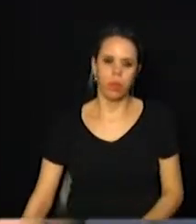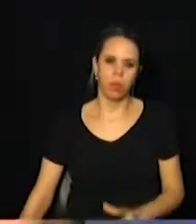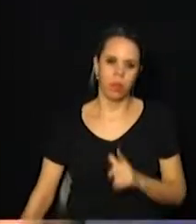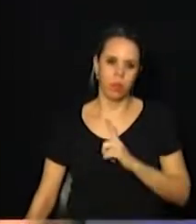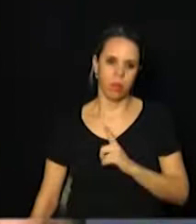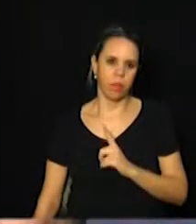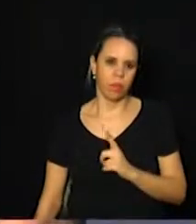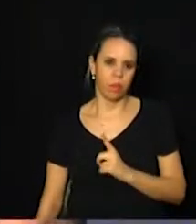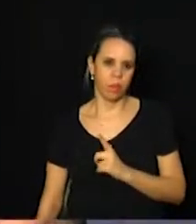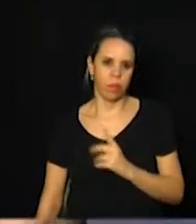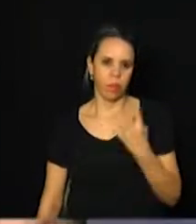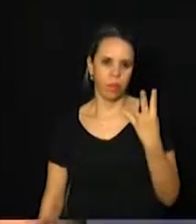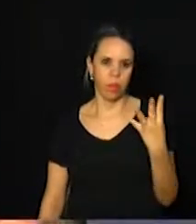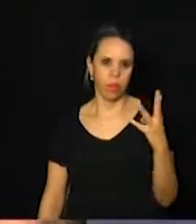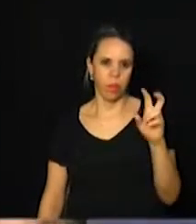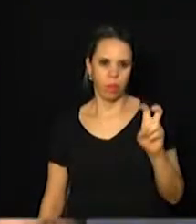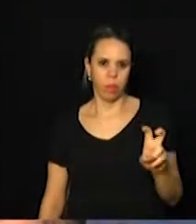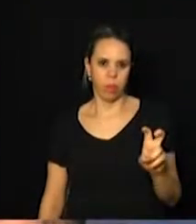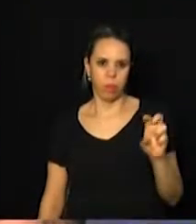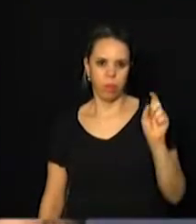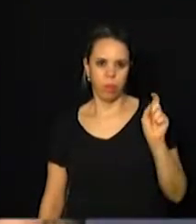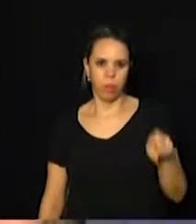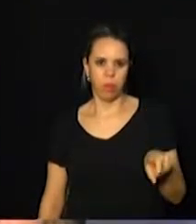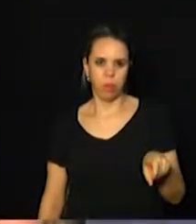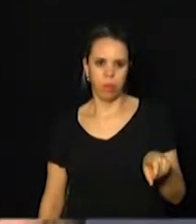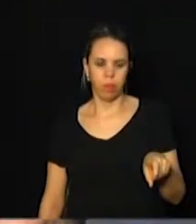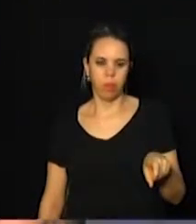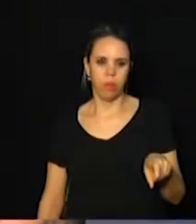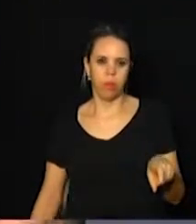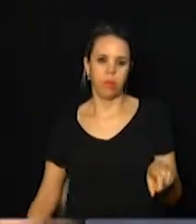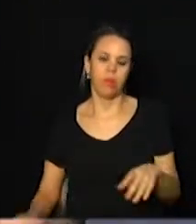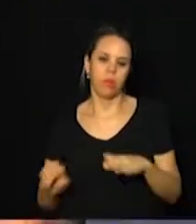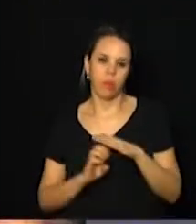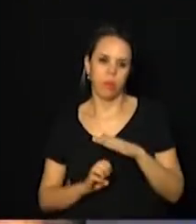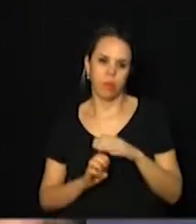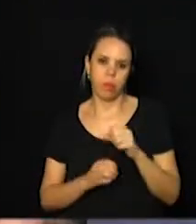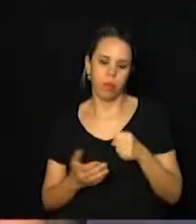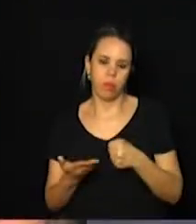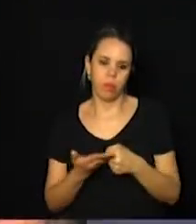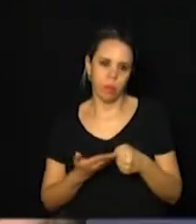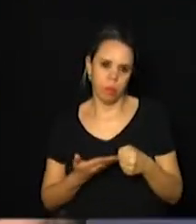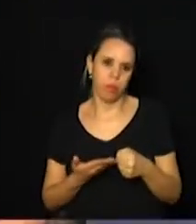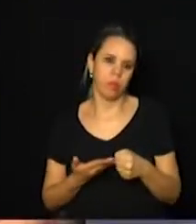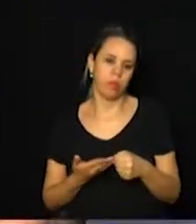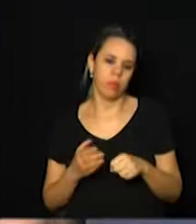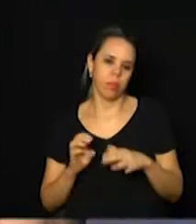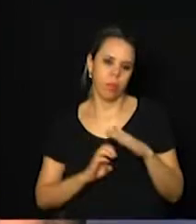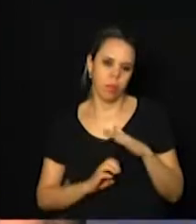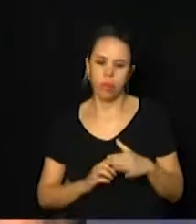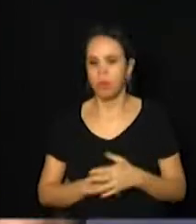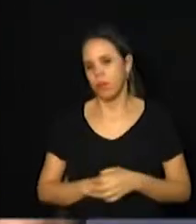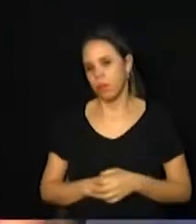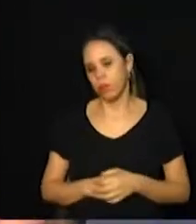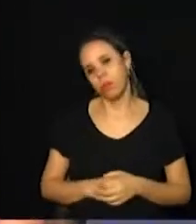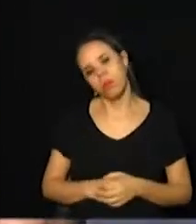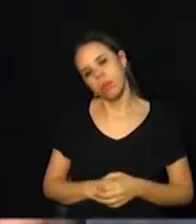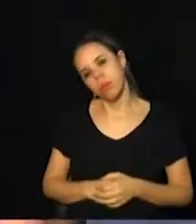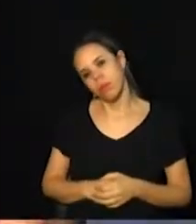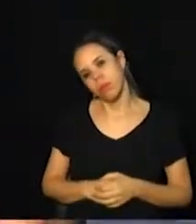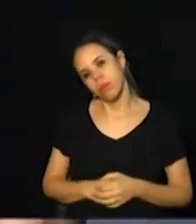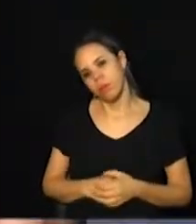temos 45 mil pequenas e médias e grandes empresas envolve